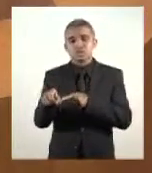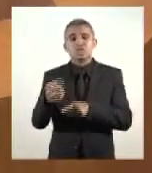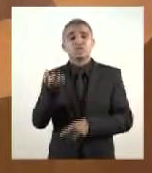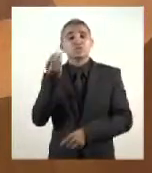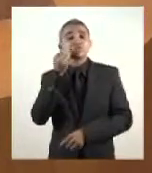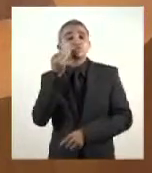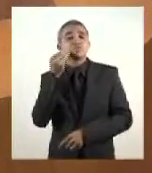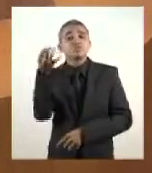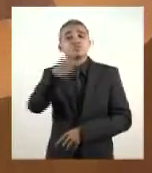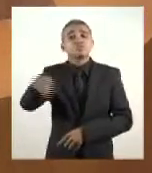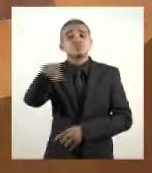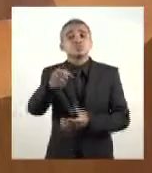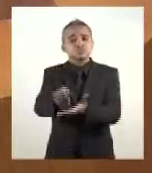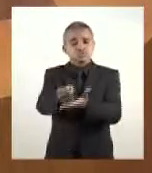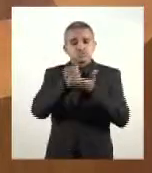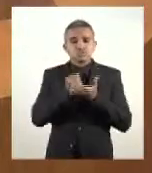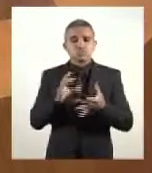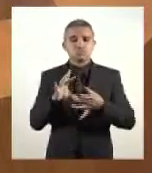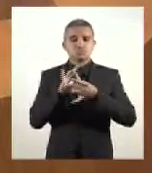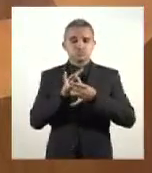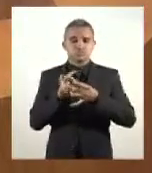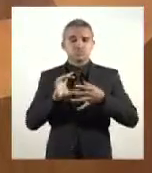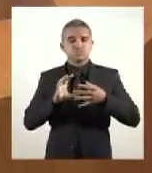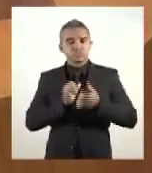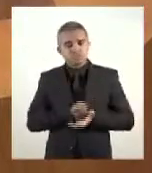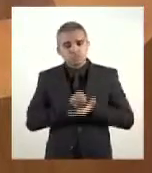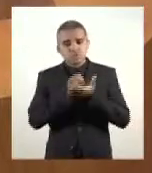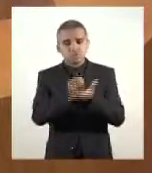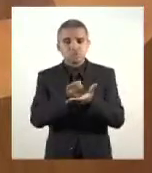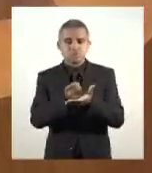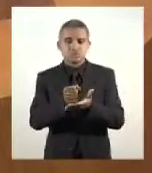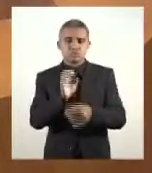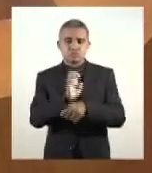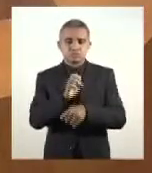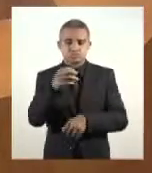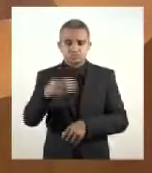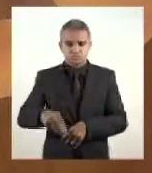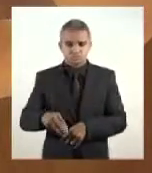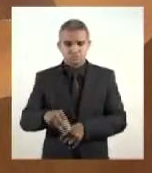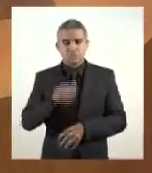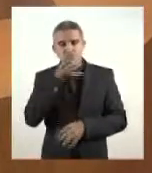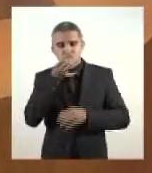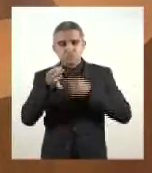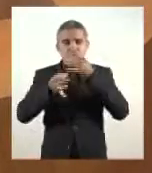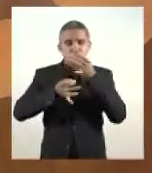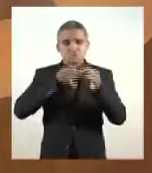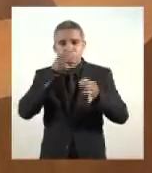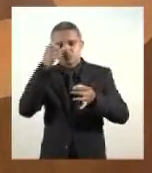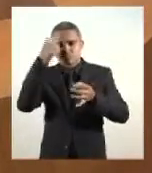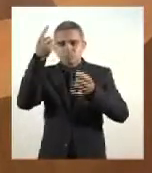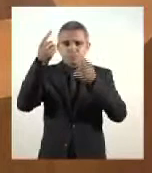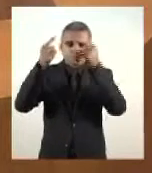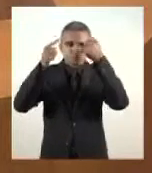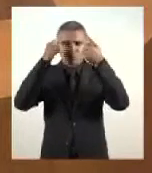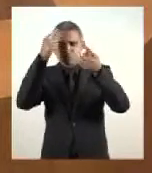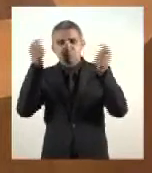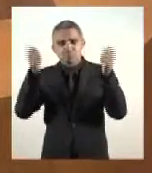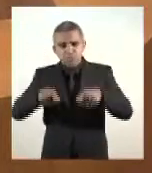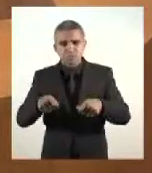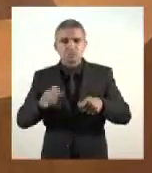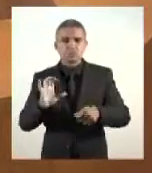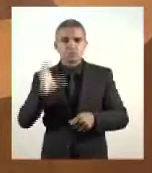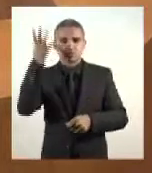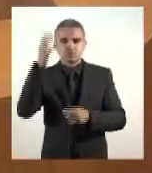sejam despendidas para aquilo que pode haver melhor, no sentido de sugerir aquilo que tão bom pode acontecer em nossa